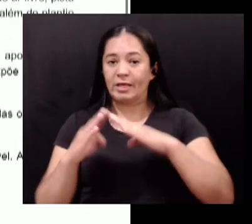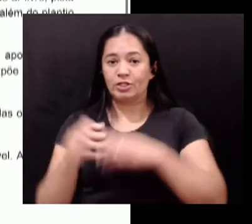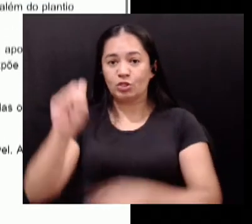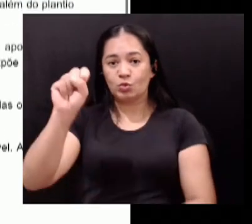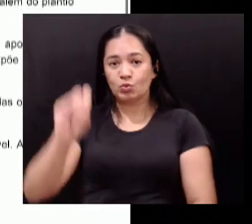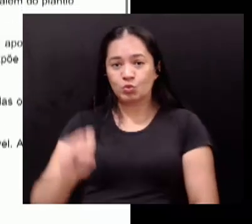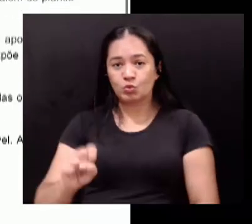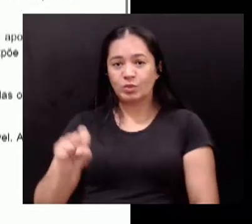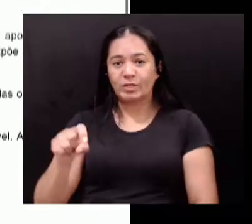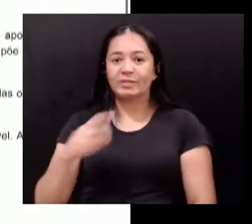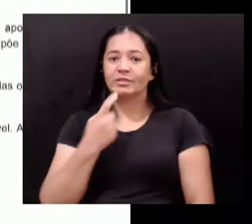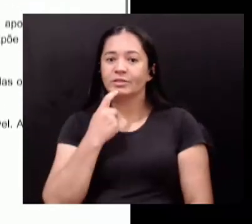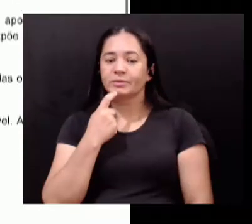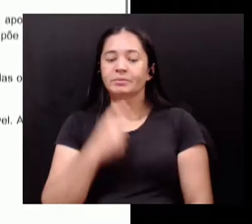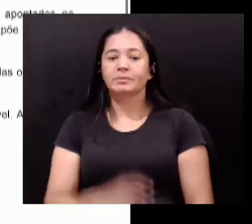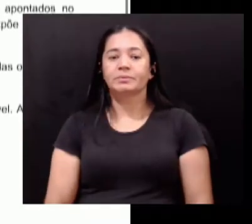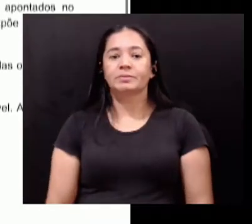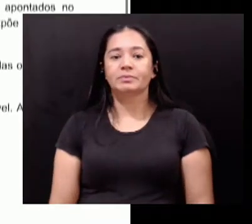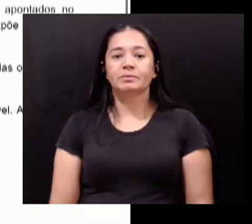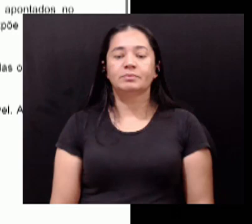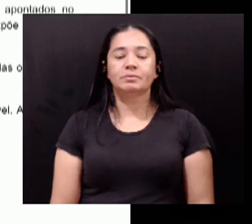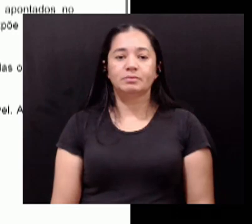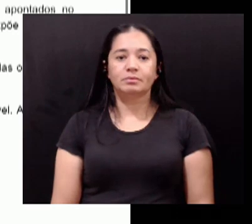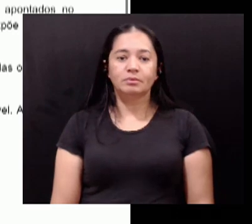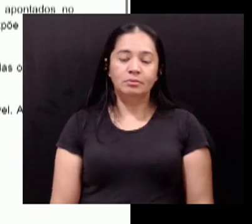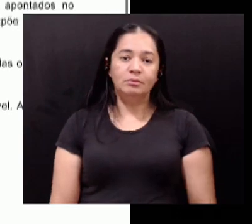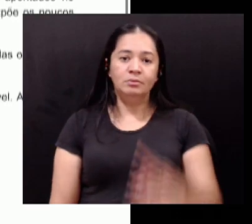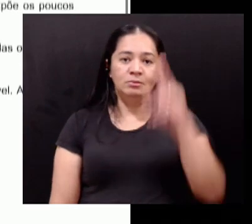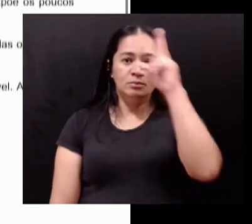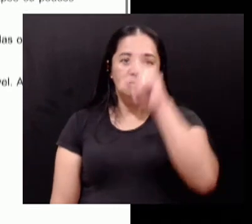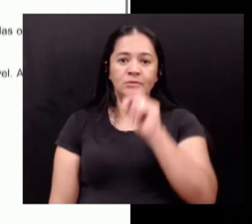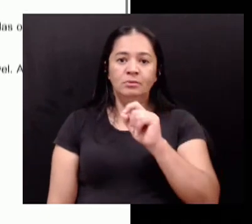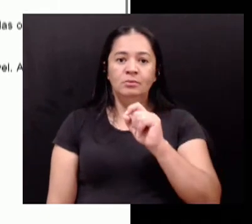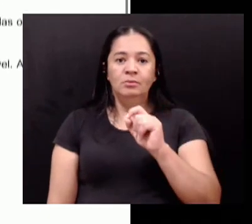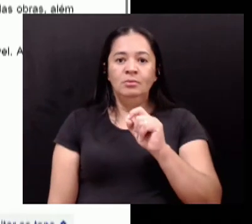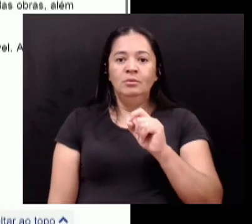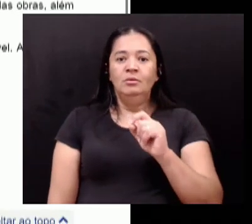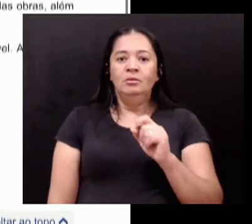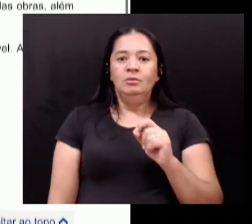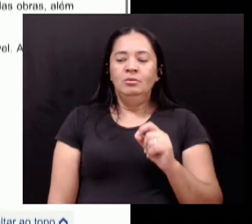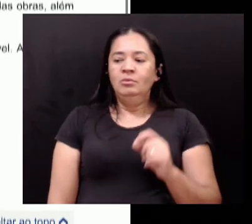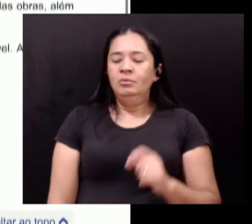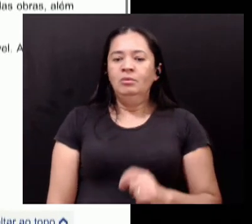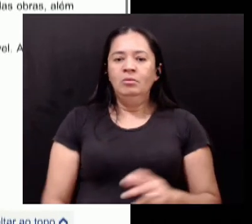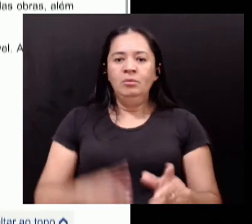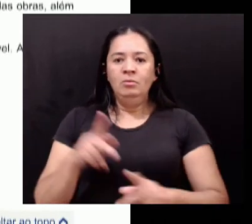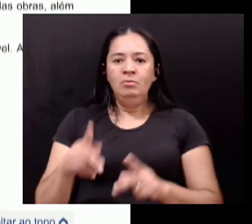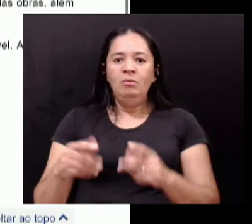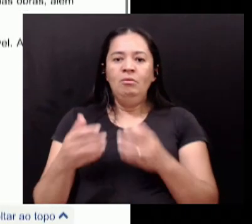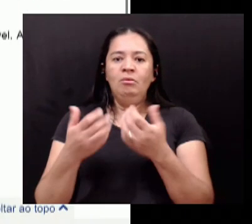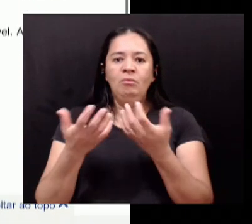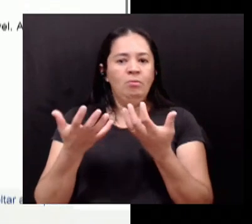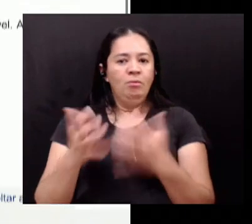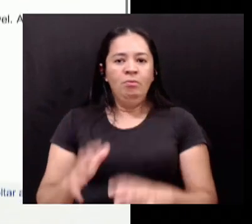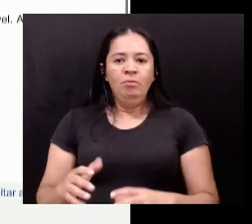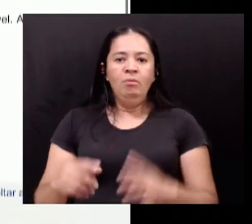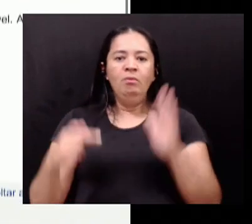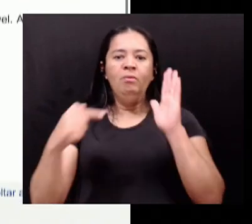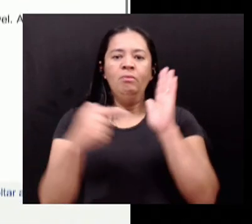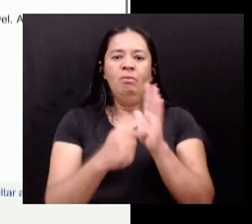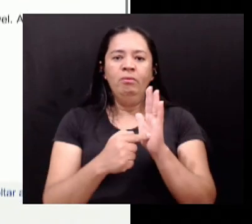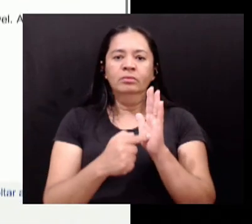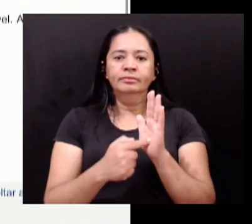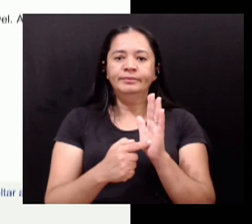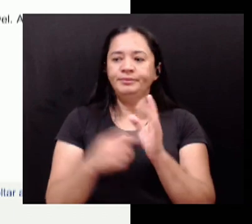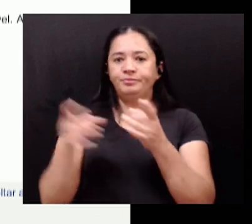cidade de Campinas. Lembrando que há uma crescente insatisfação dos moradores da região, denunciaram o abandono do espaço,